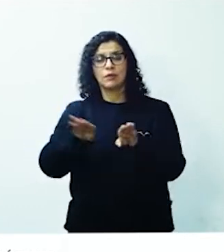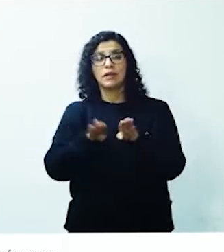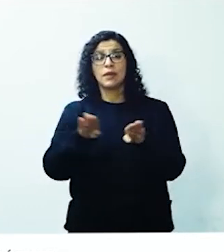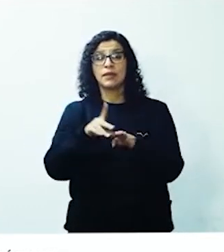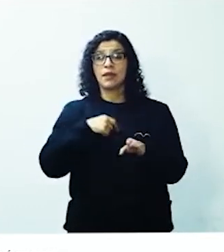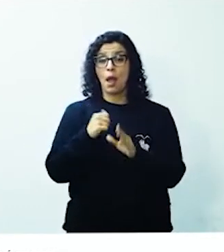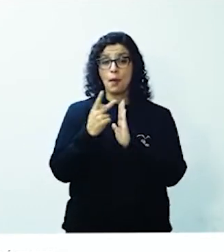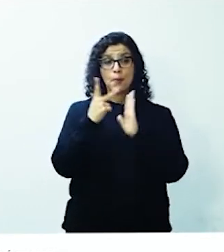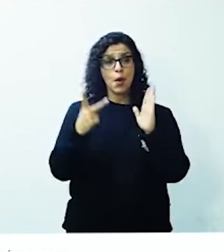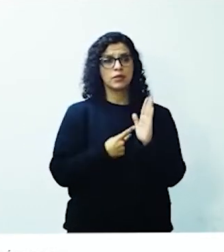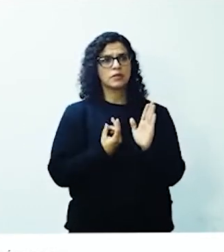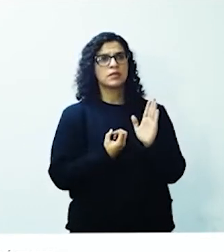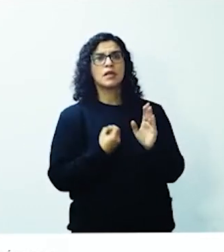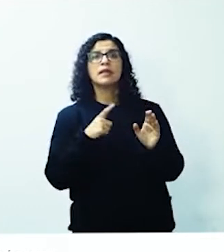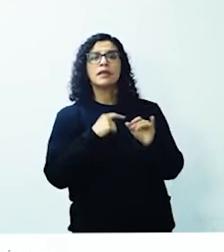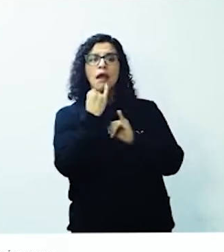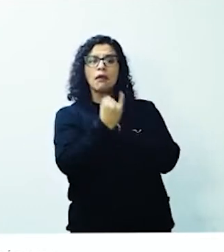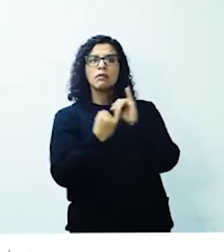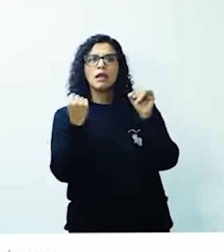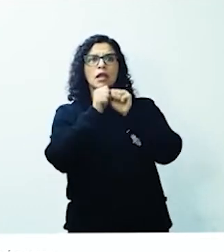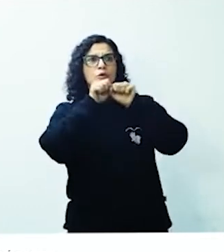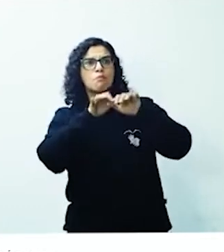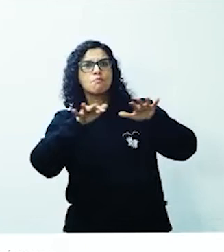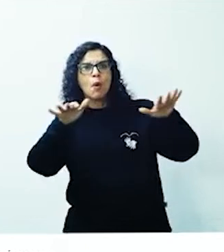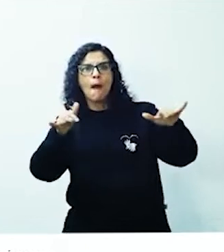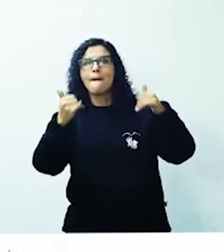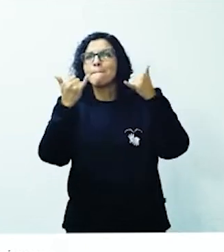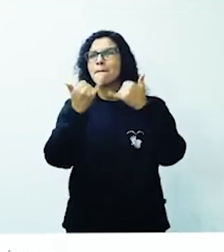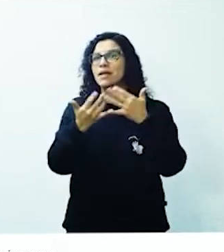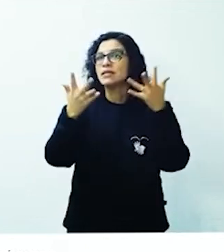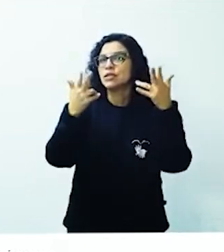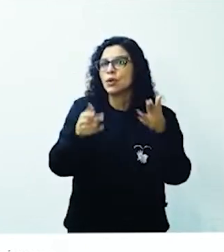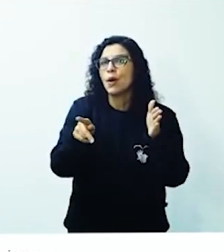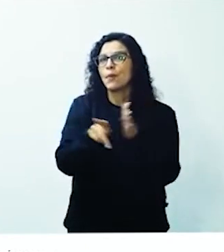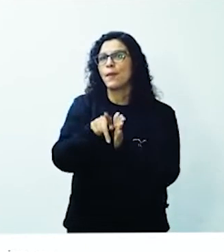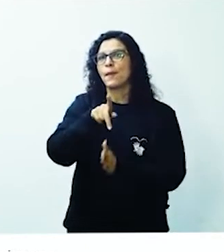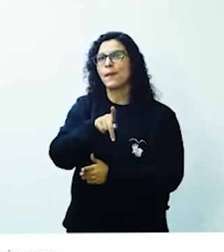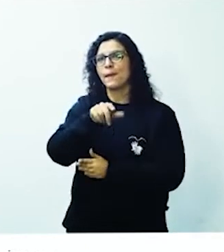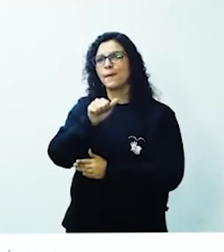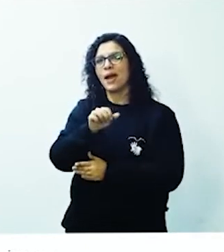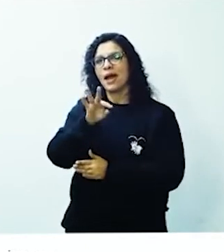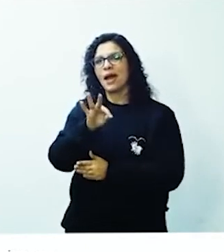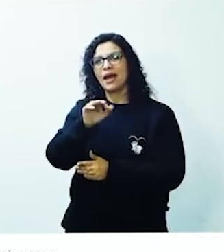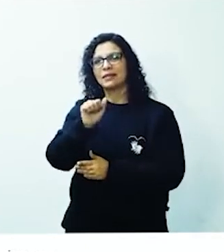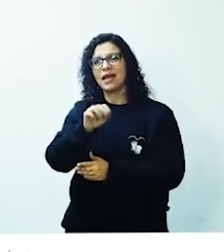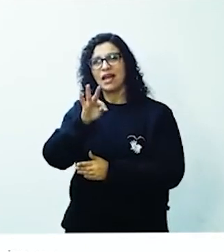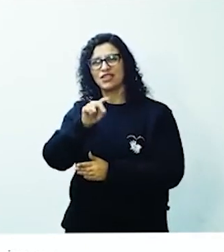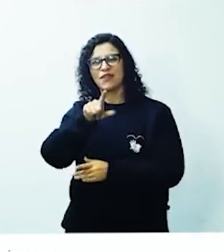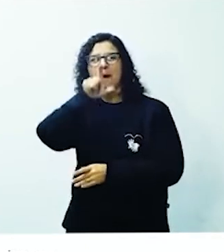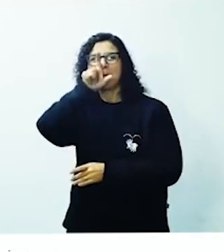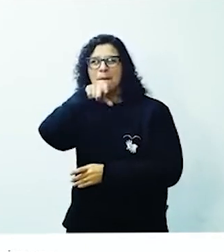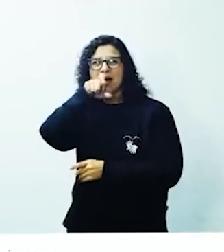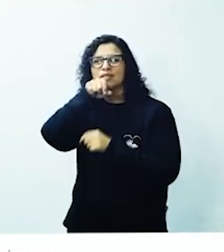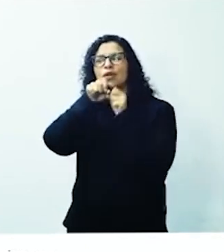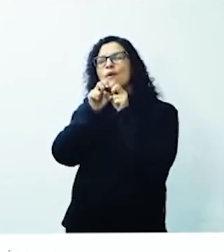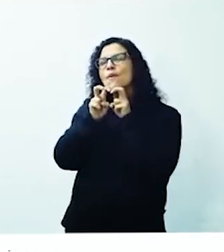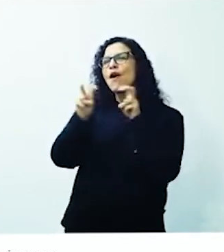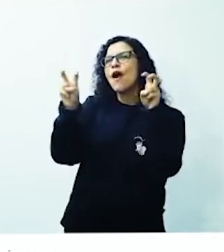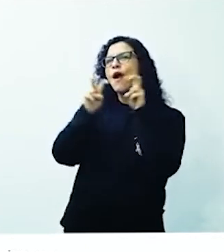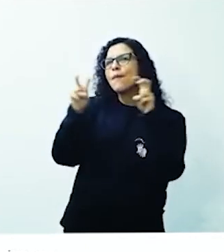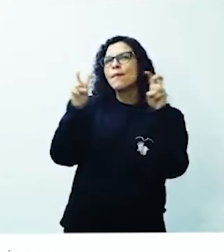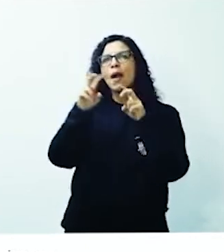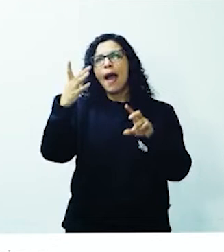voos distantes e, tal como a canora Patativa, seu cantar encantou todo